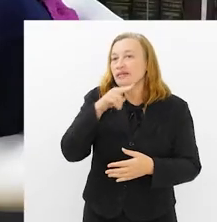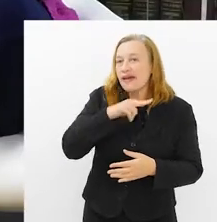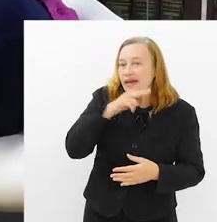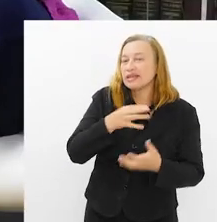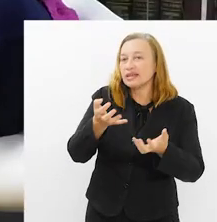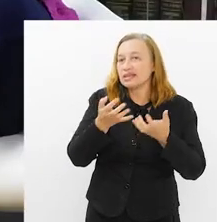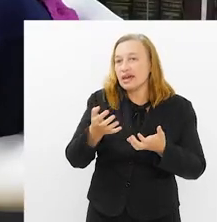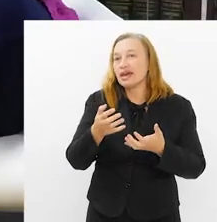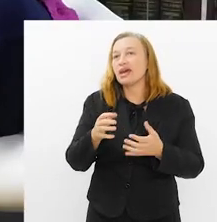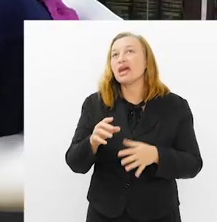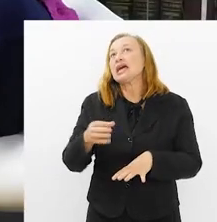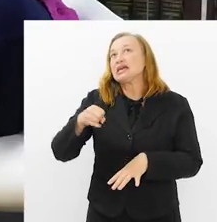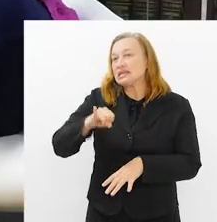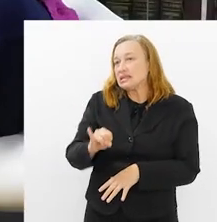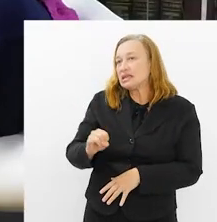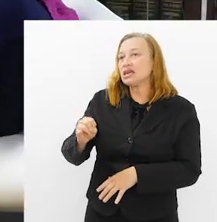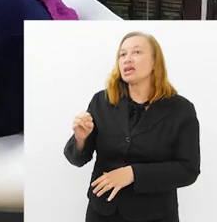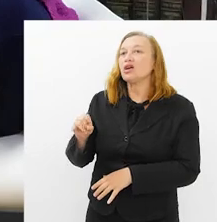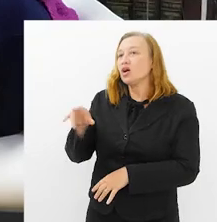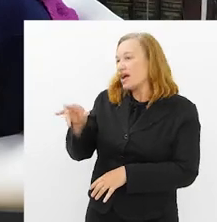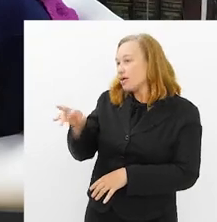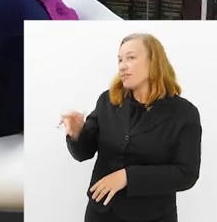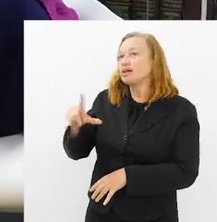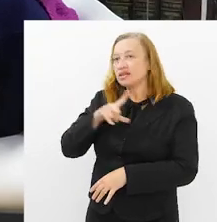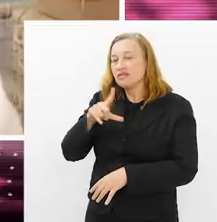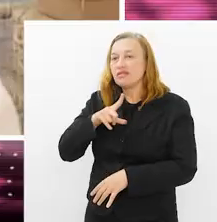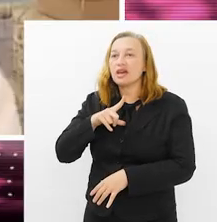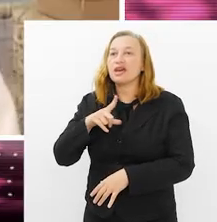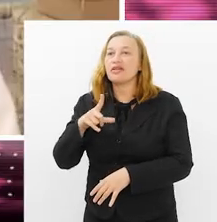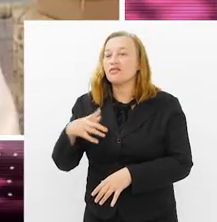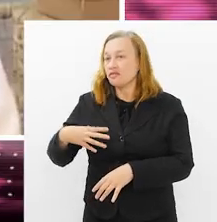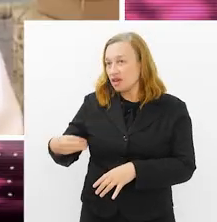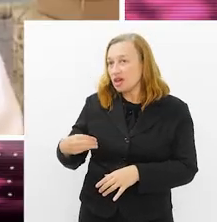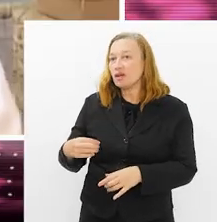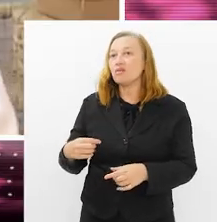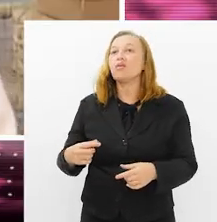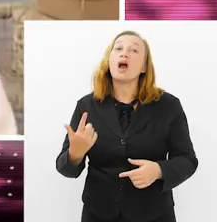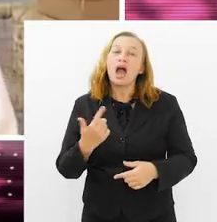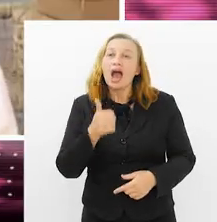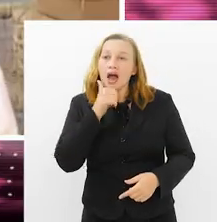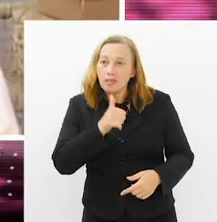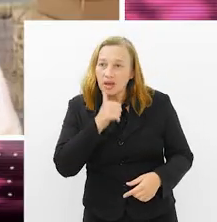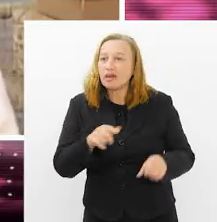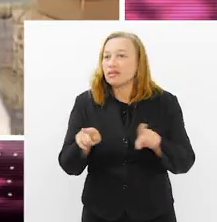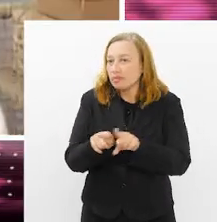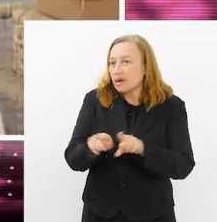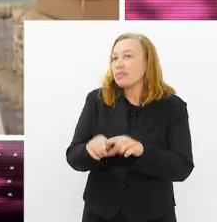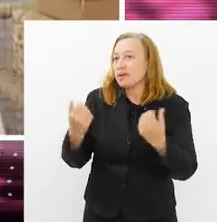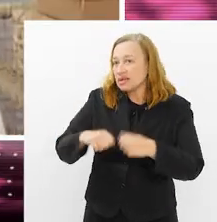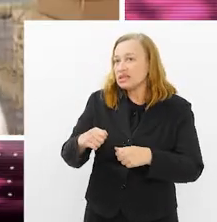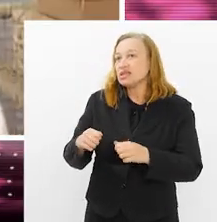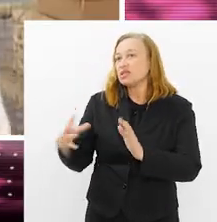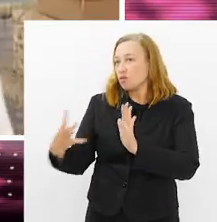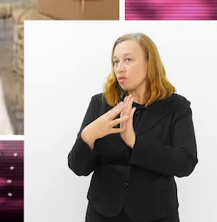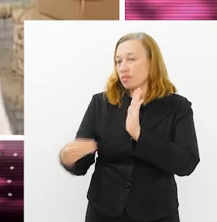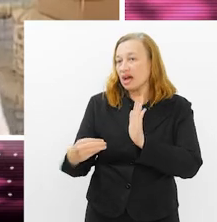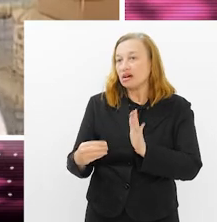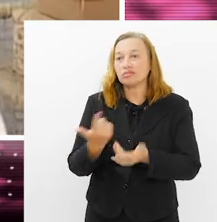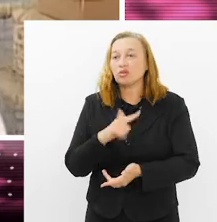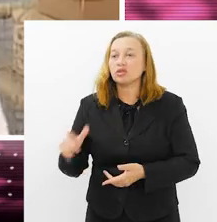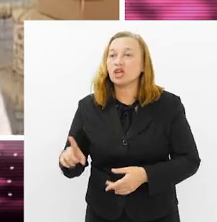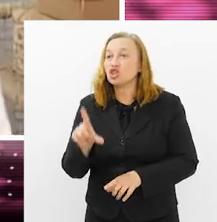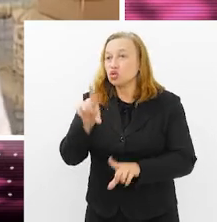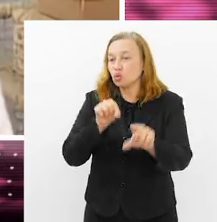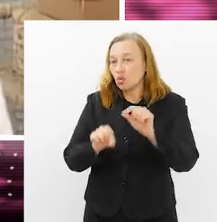tio, os irmãos dela quiserem ter sobrinho, ela tem que dar um sobrinho, né? Então, tira esse poder de